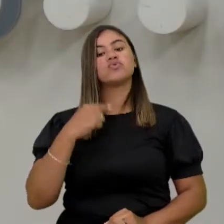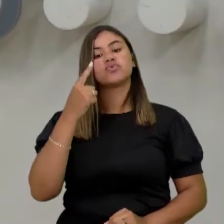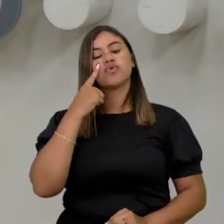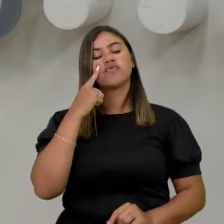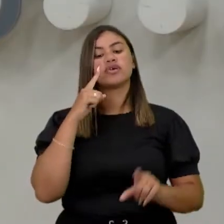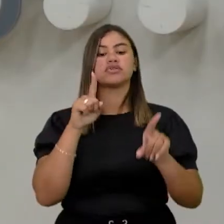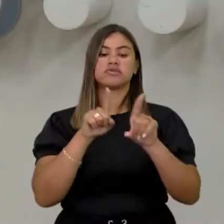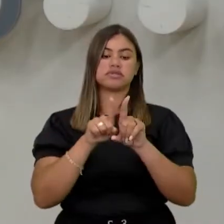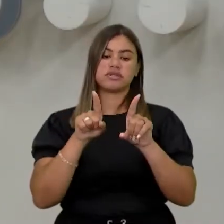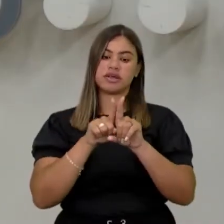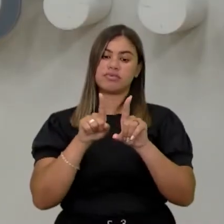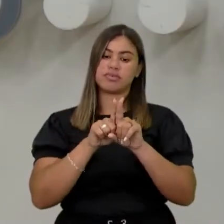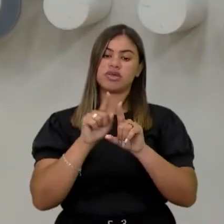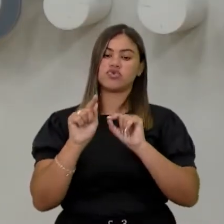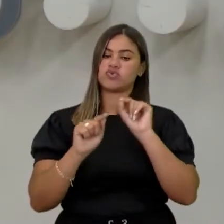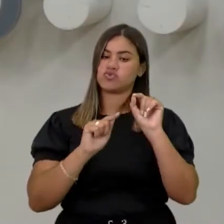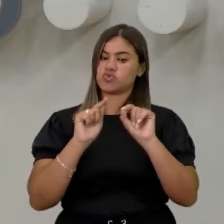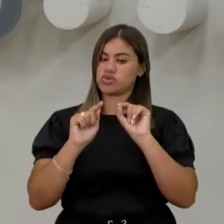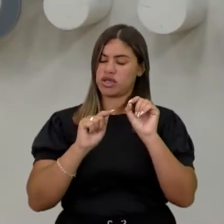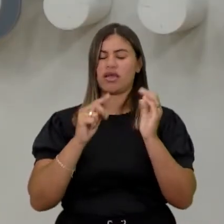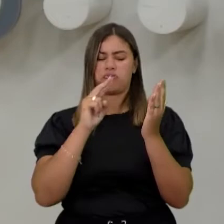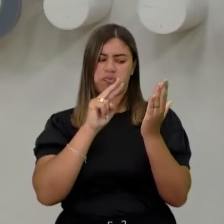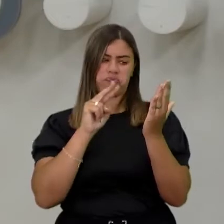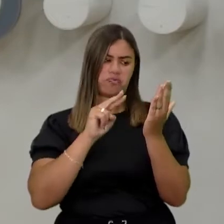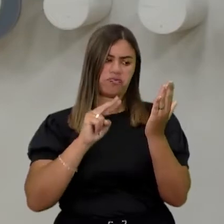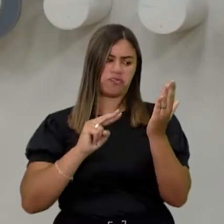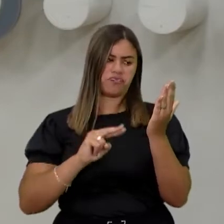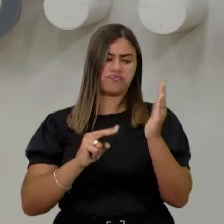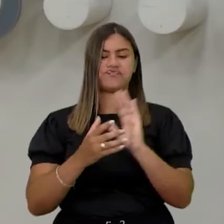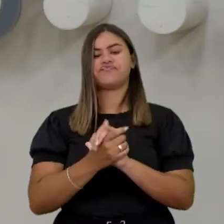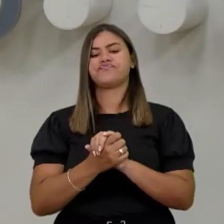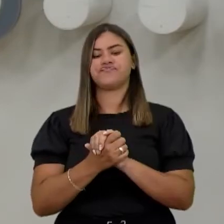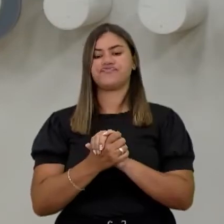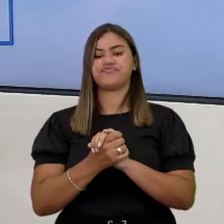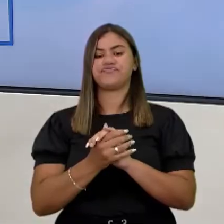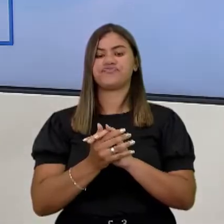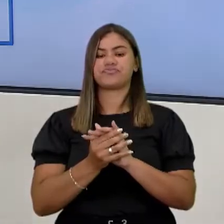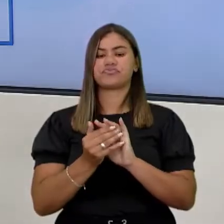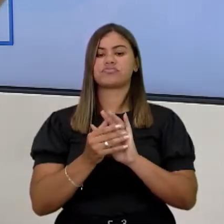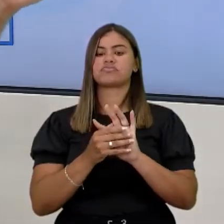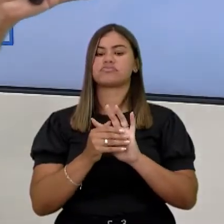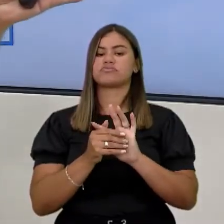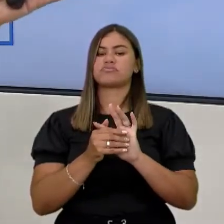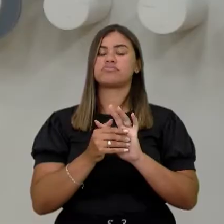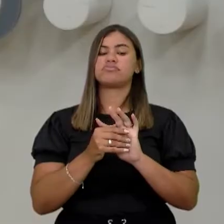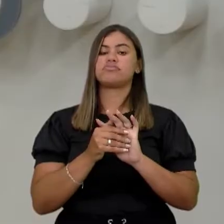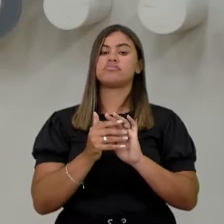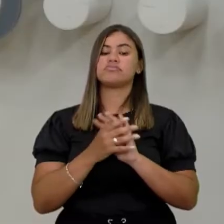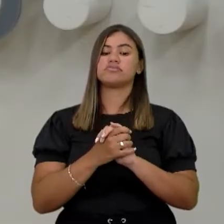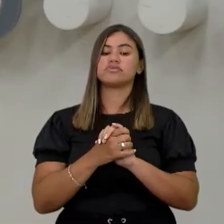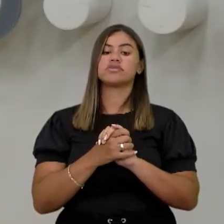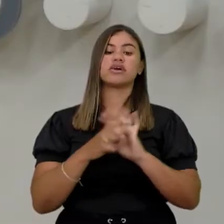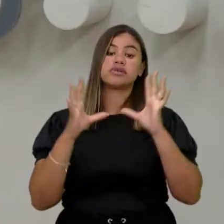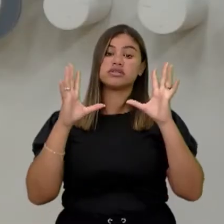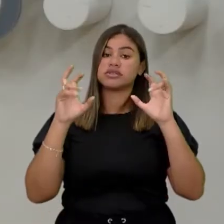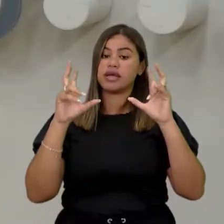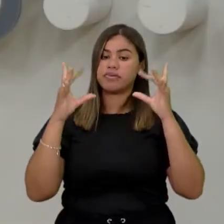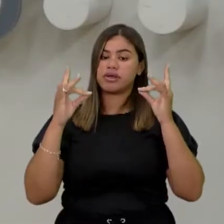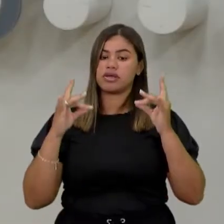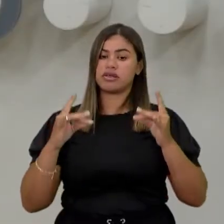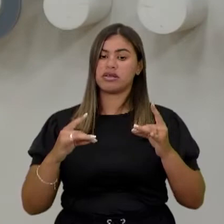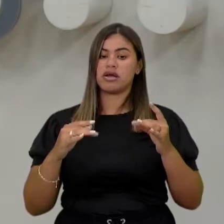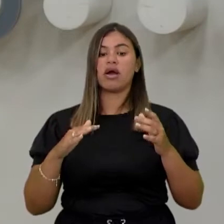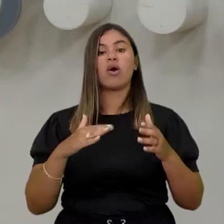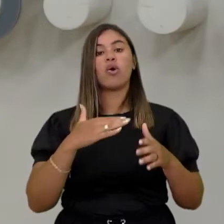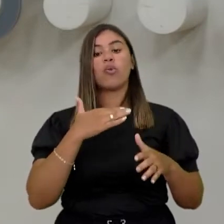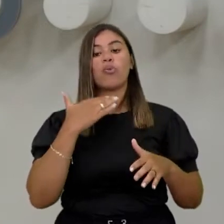Mauro, assim, vou fazer um leque de tudo que eu estou vendo. Como a imprensa internacional, pode Brasil também. São assuntos, assim, específicos. Por exemplo,